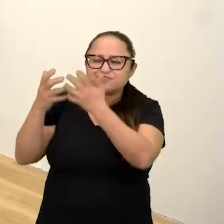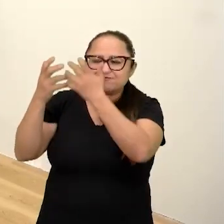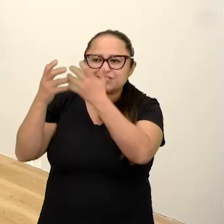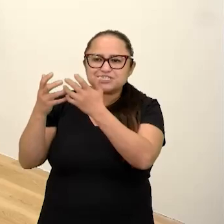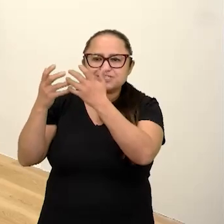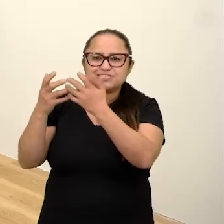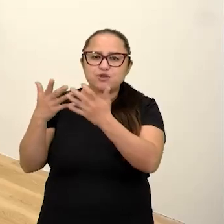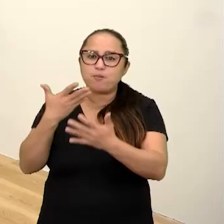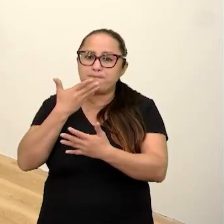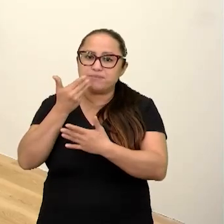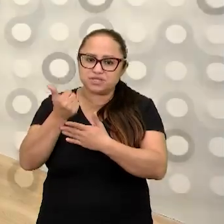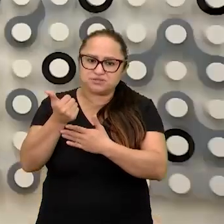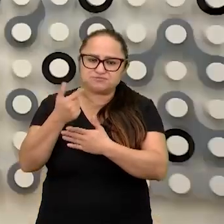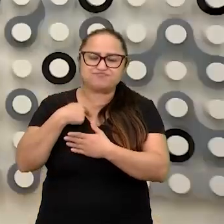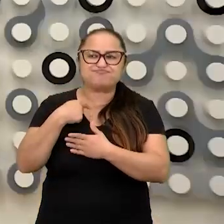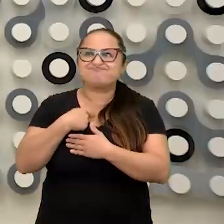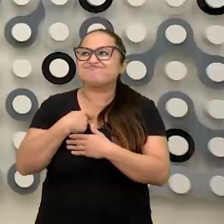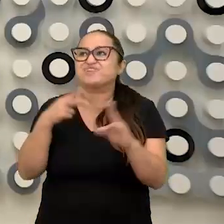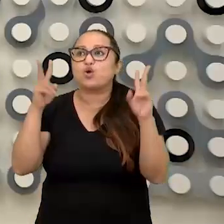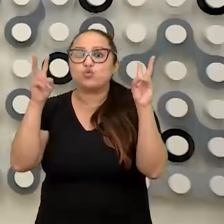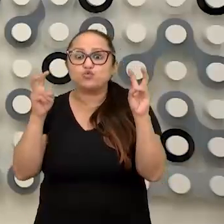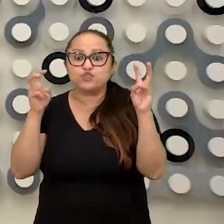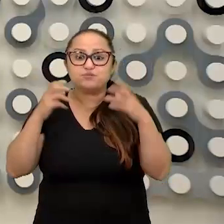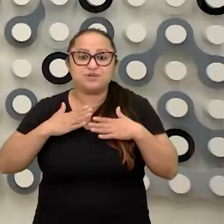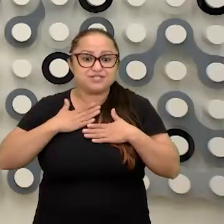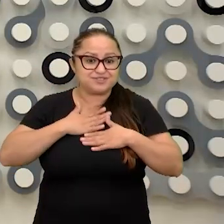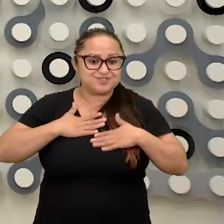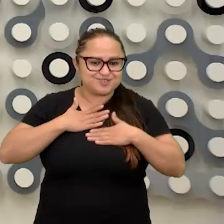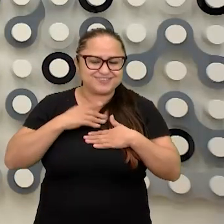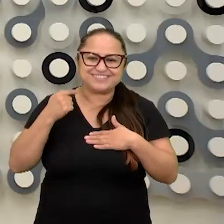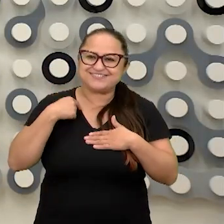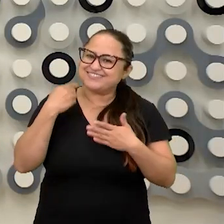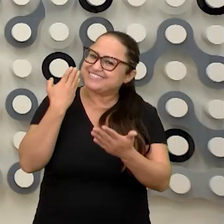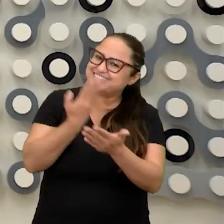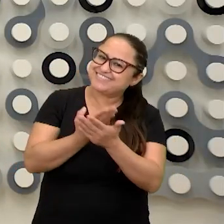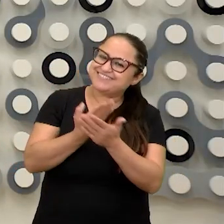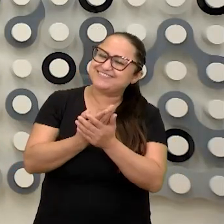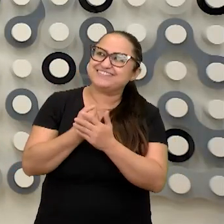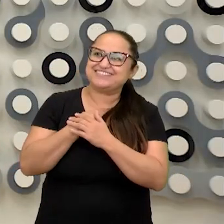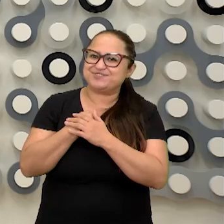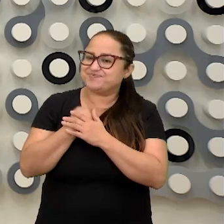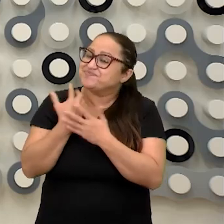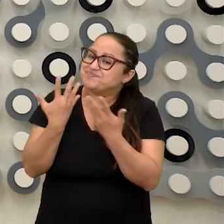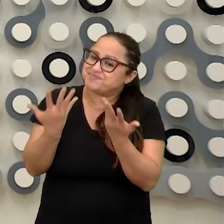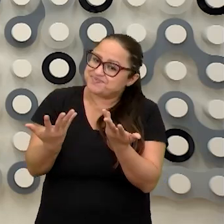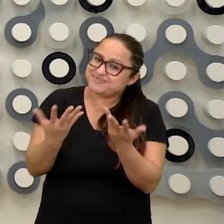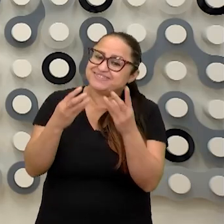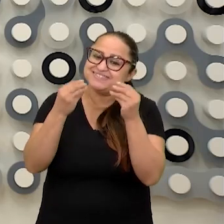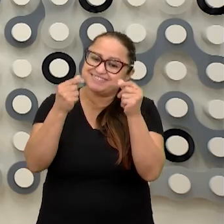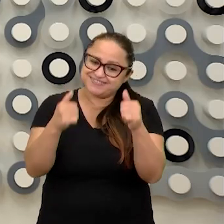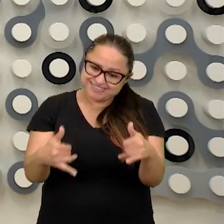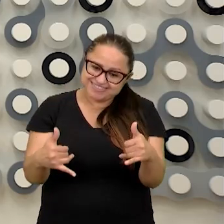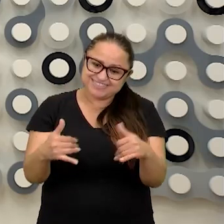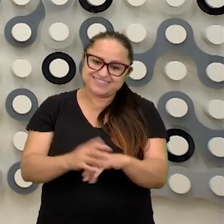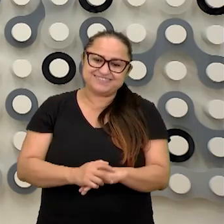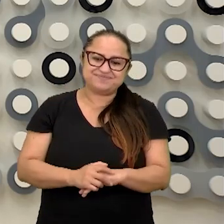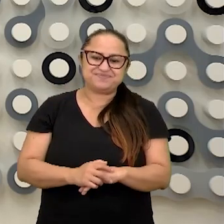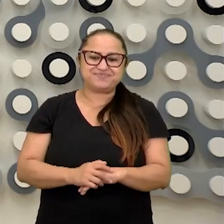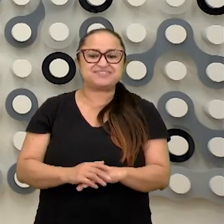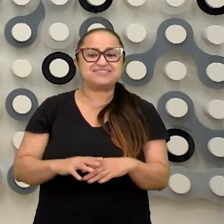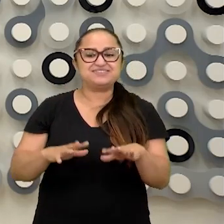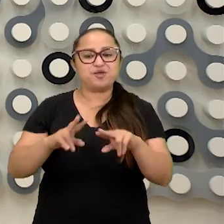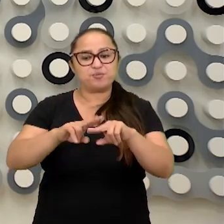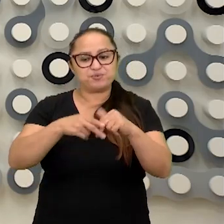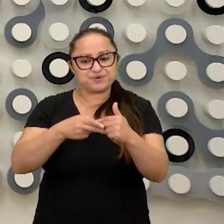crítica. Bom, é o tema que eu mais gosto, né? É o que eu mais estudei, então eu sou suspeito para falar. Por causa disso, nós